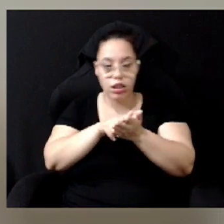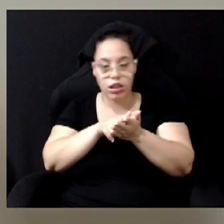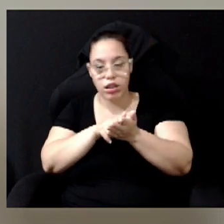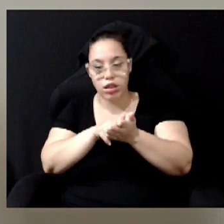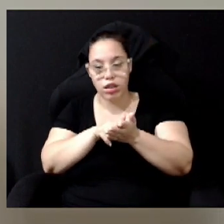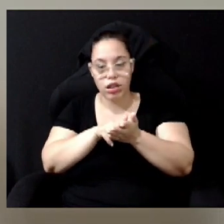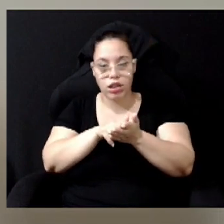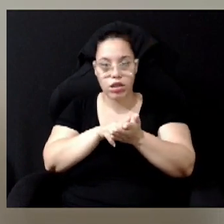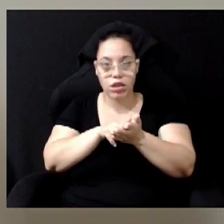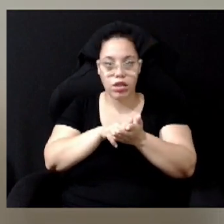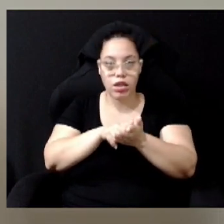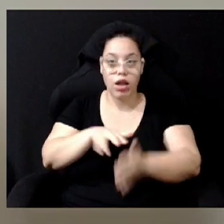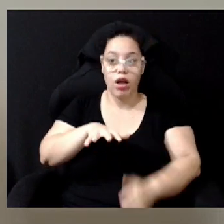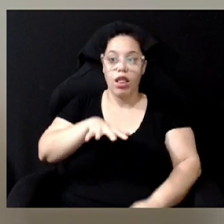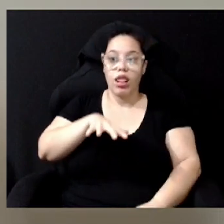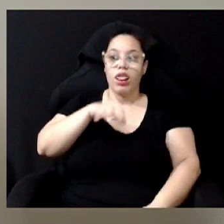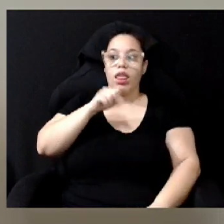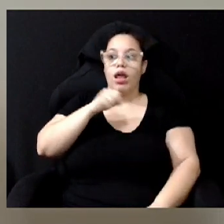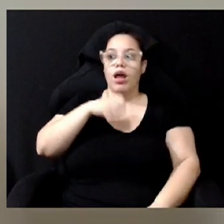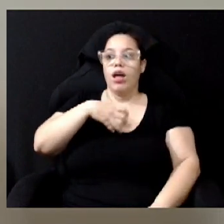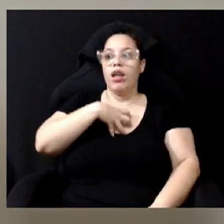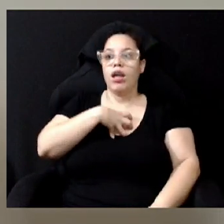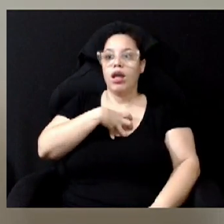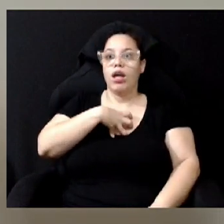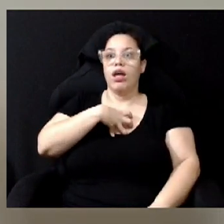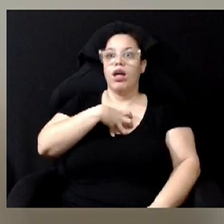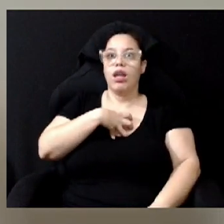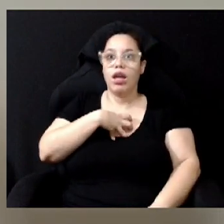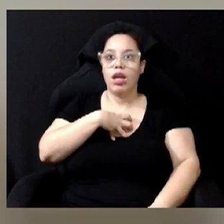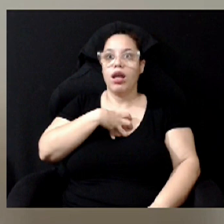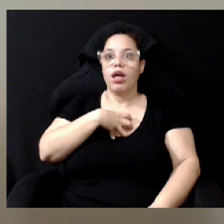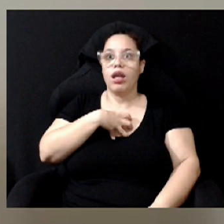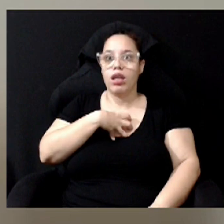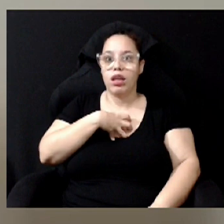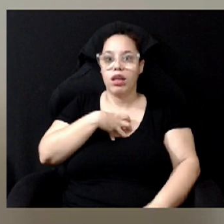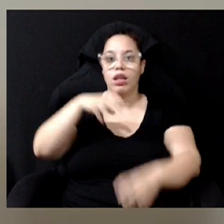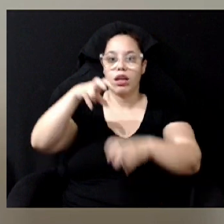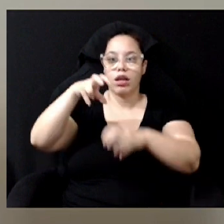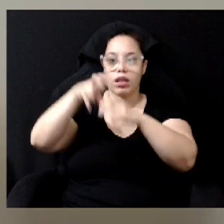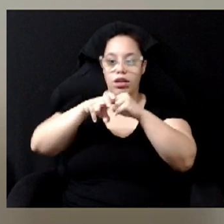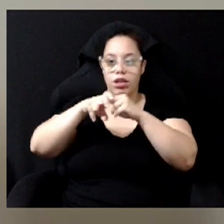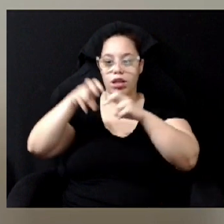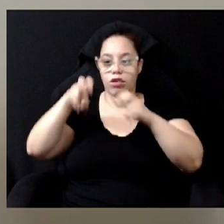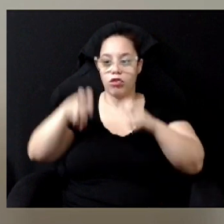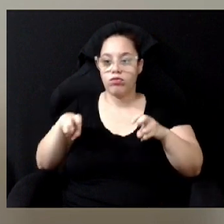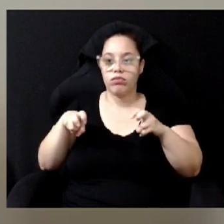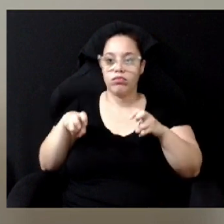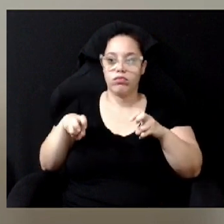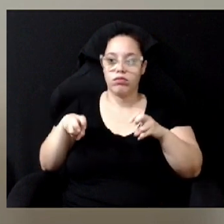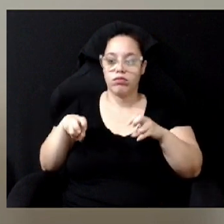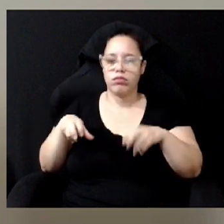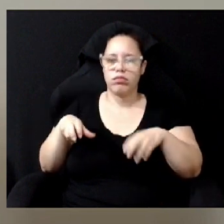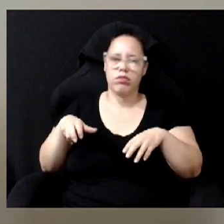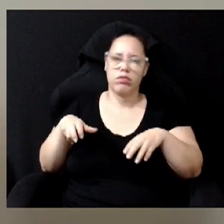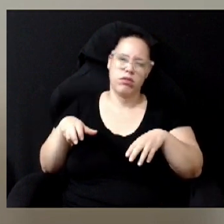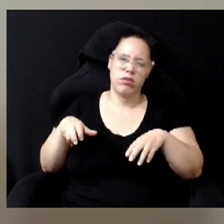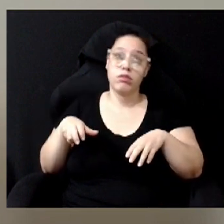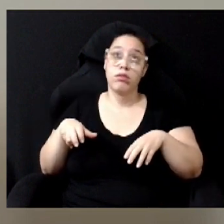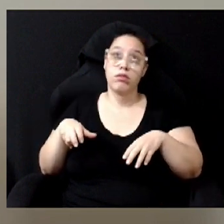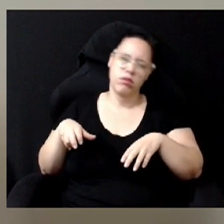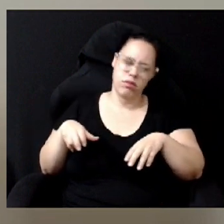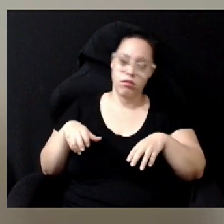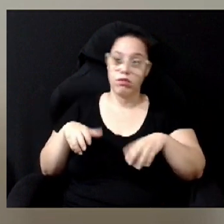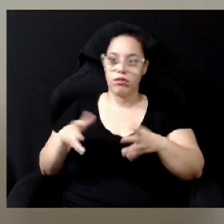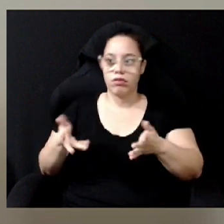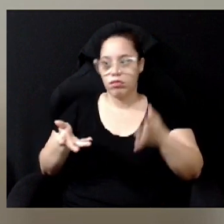tem falta de ar. Então ele tem que dormir praticamente sentado. E se não corrigir, se a gente não corrigir